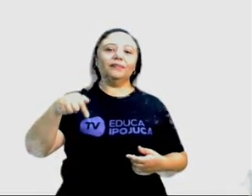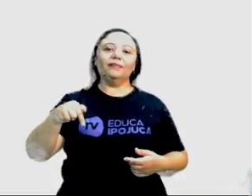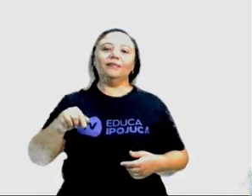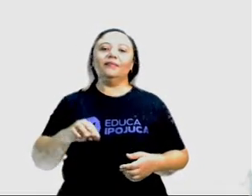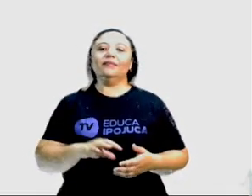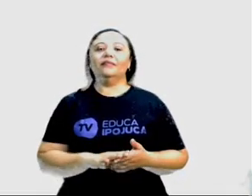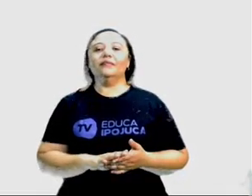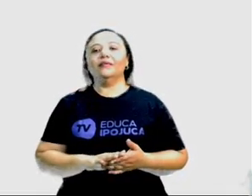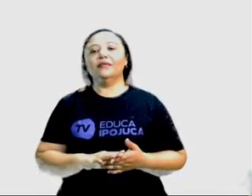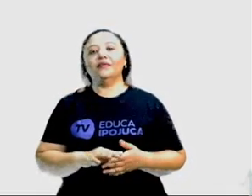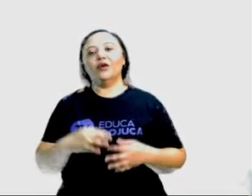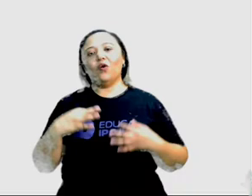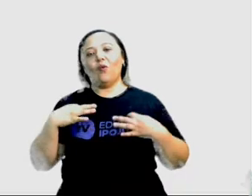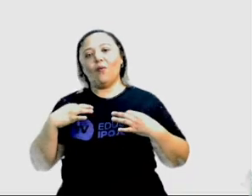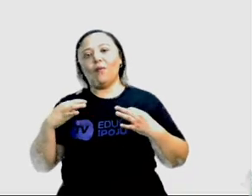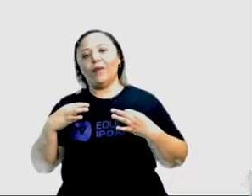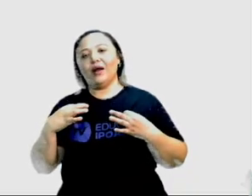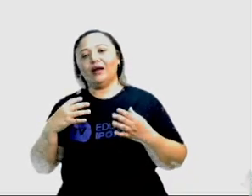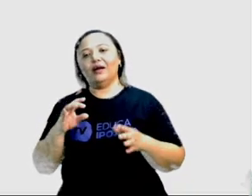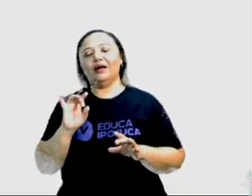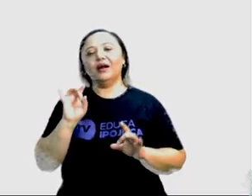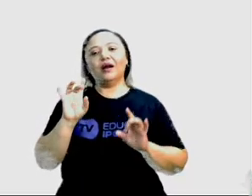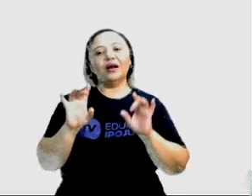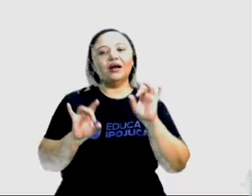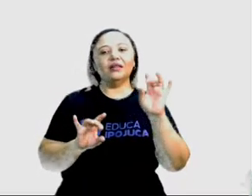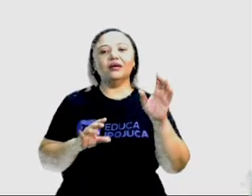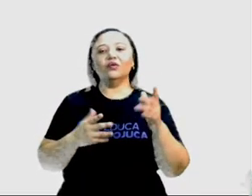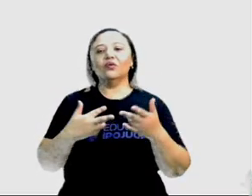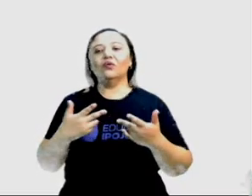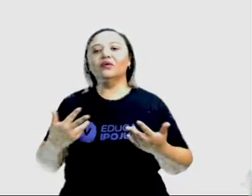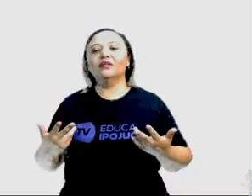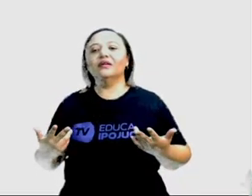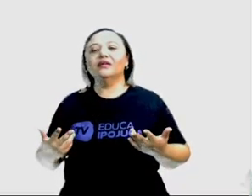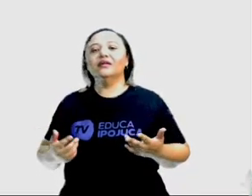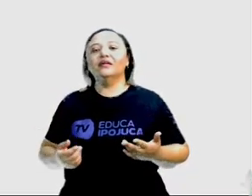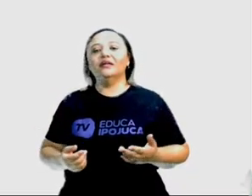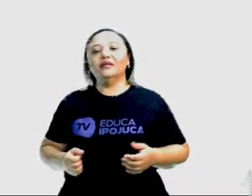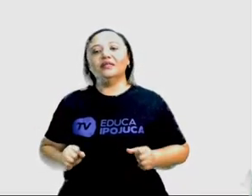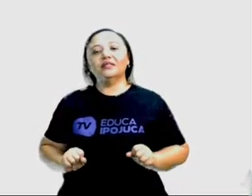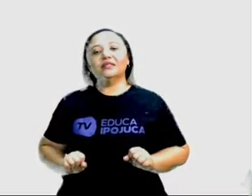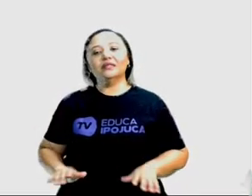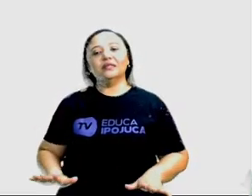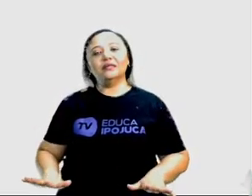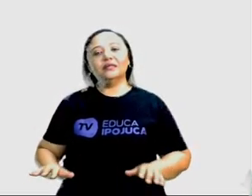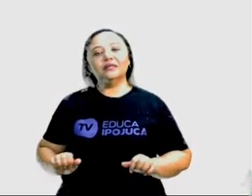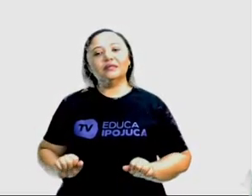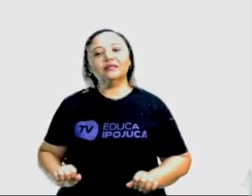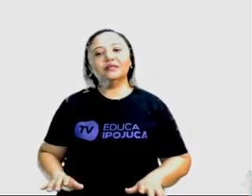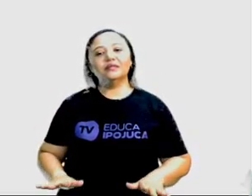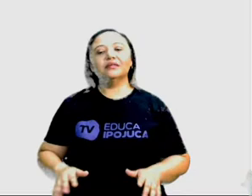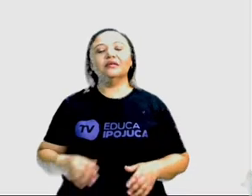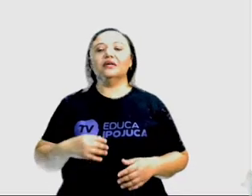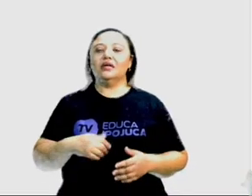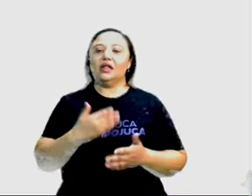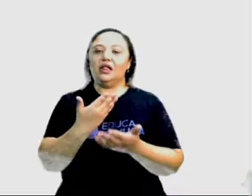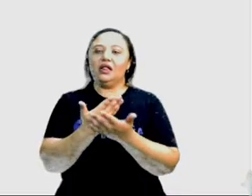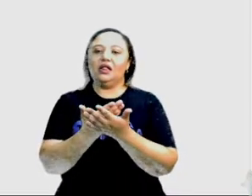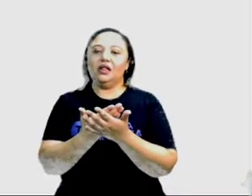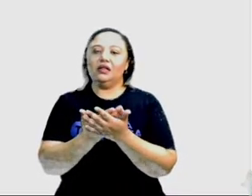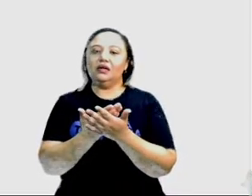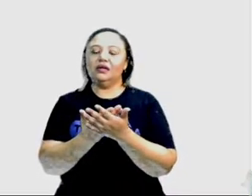17,5%, vestuário. Aí você vai observando que o que foi pesquisado, ó, educação,